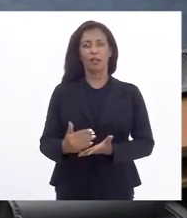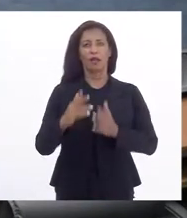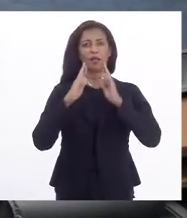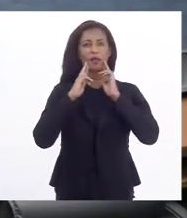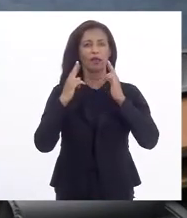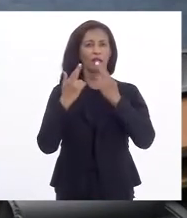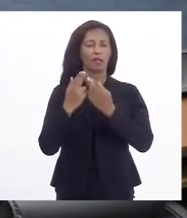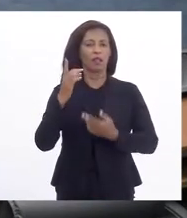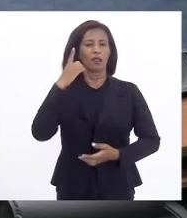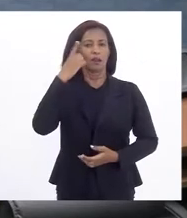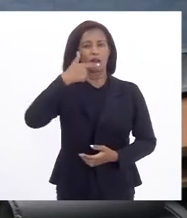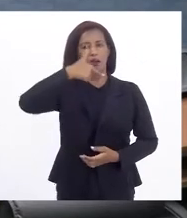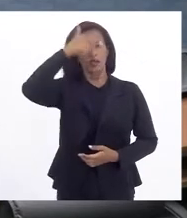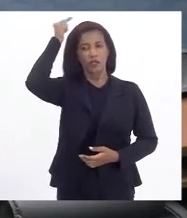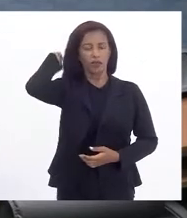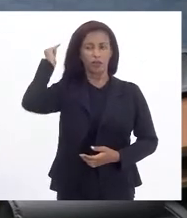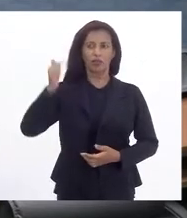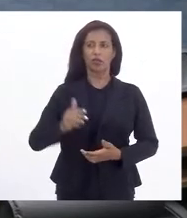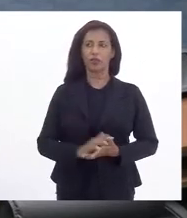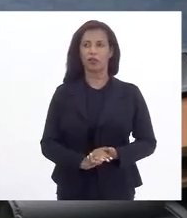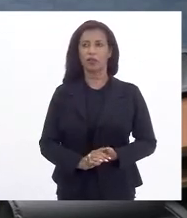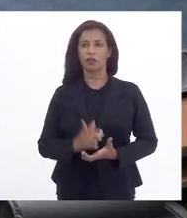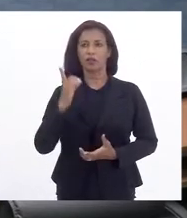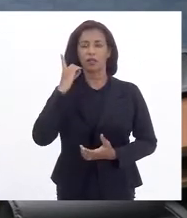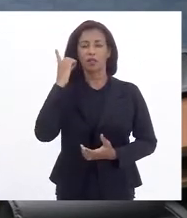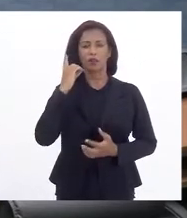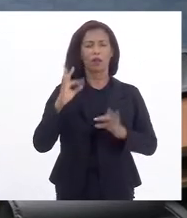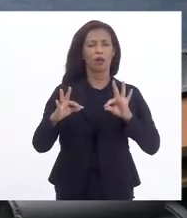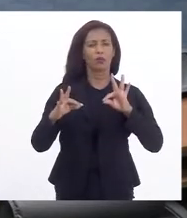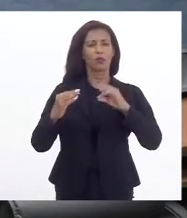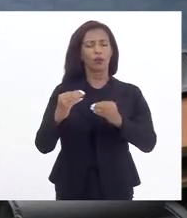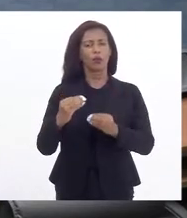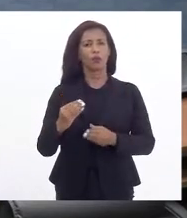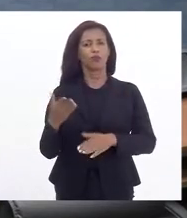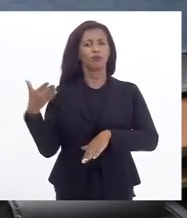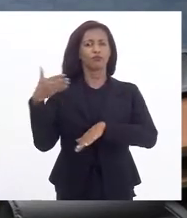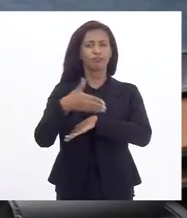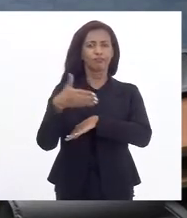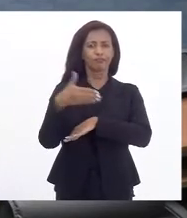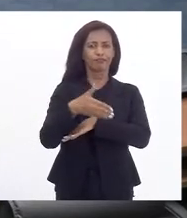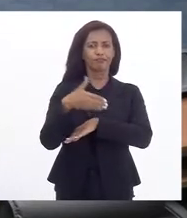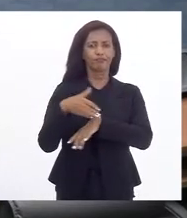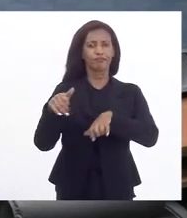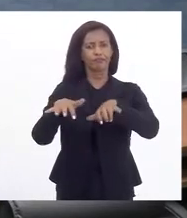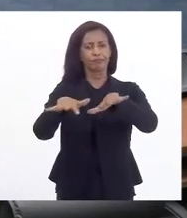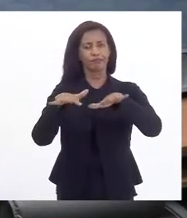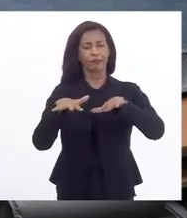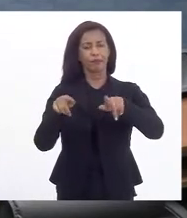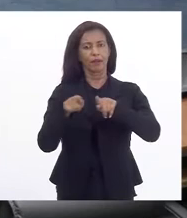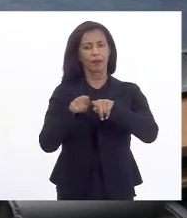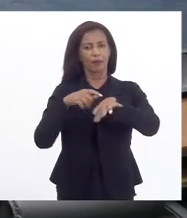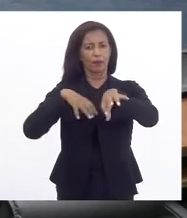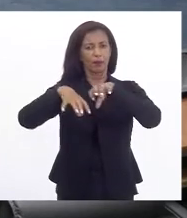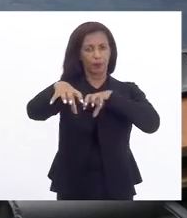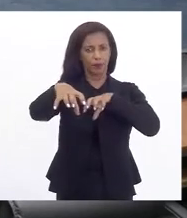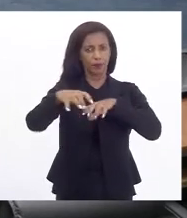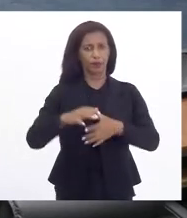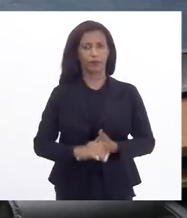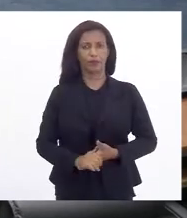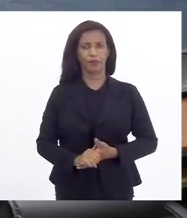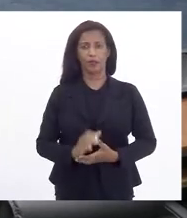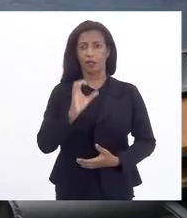Inicial Deputado Luiz Paulo deputadas e deputados que começam a ingressar no plenário virtual o